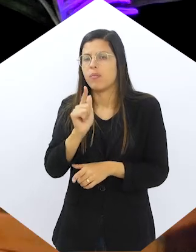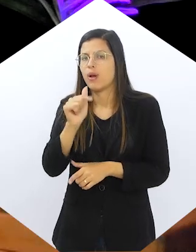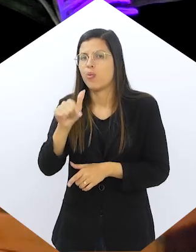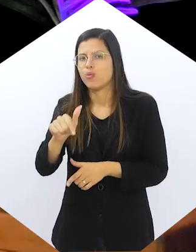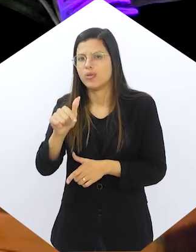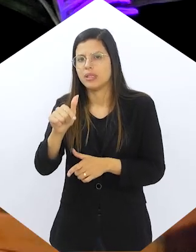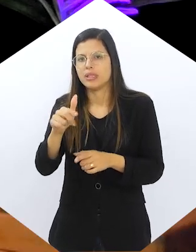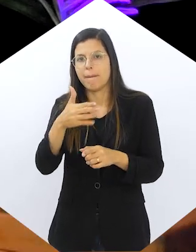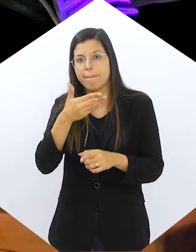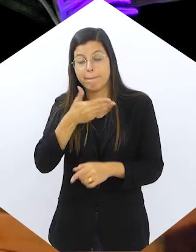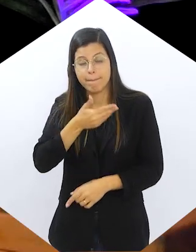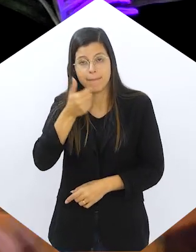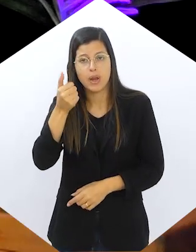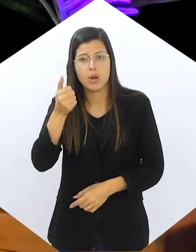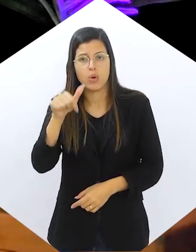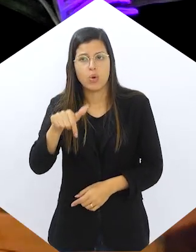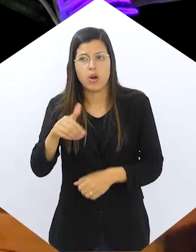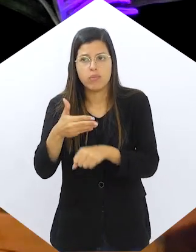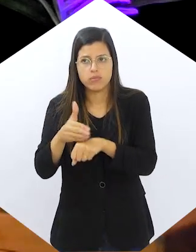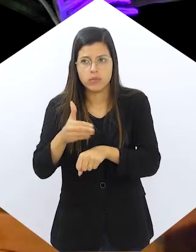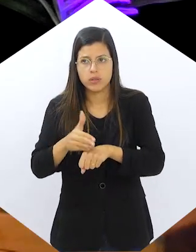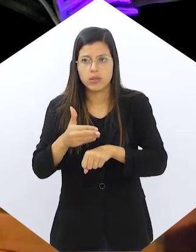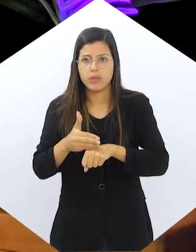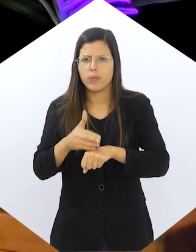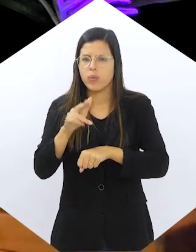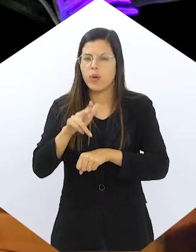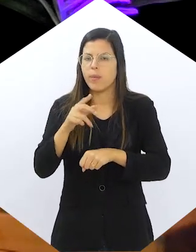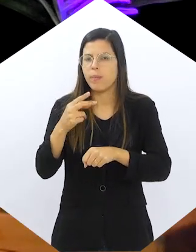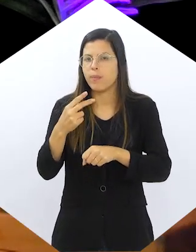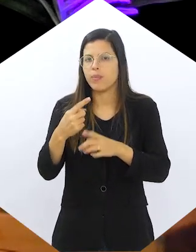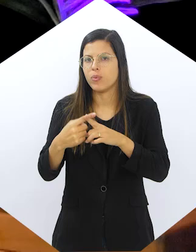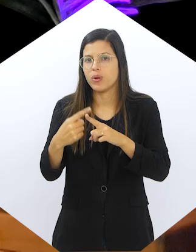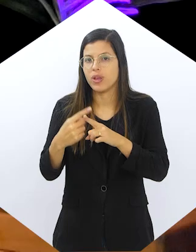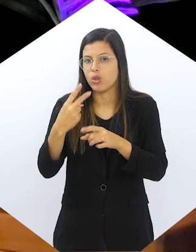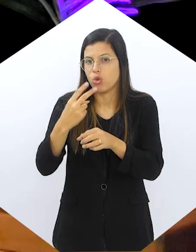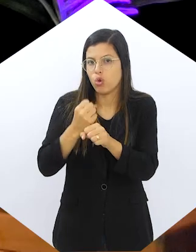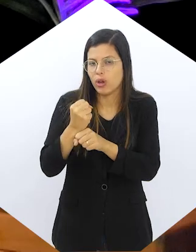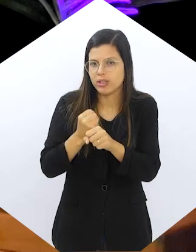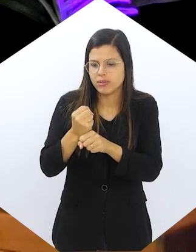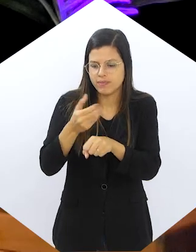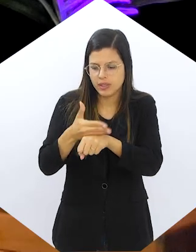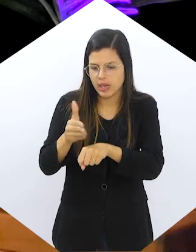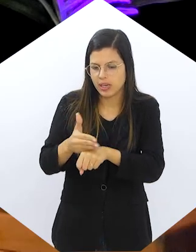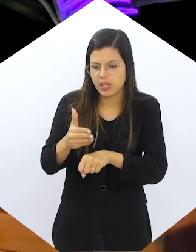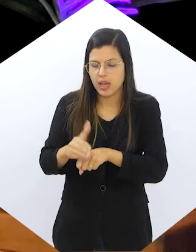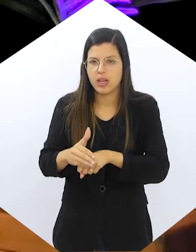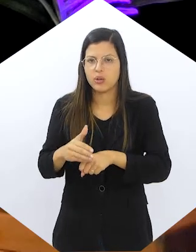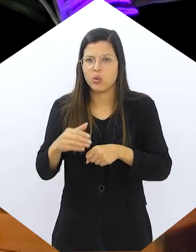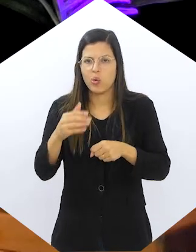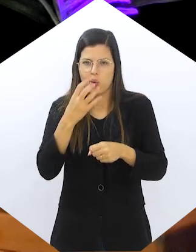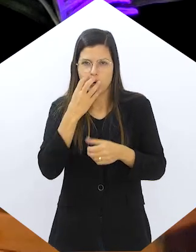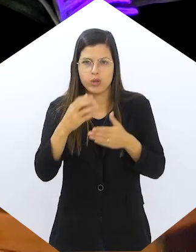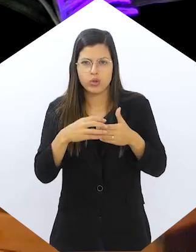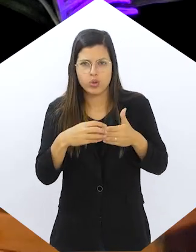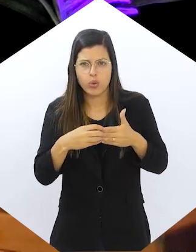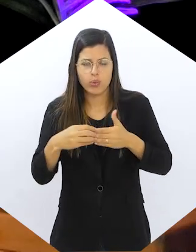aperfeiçoar o treinamento do Rudá. E não é porque ele foi treinado 2 anos o cão guia que ele não faz nada de errado. Ele às vezes comete uns